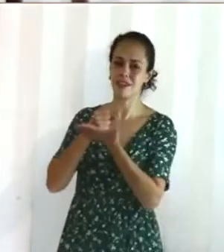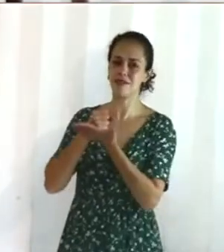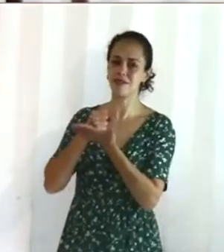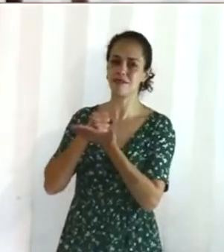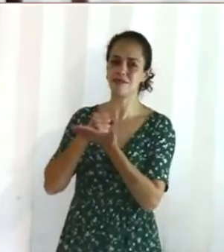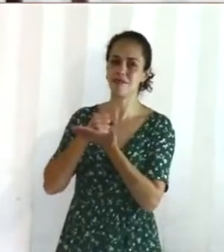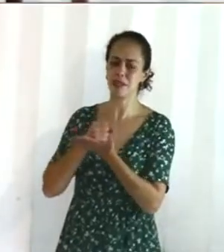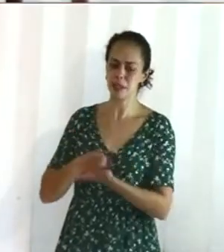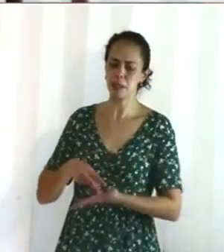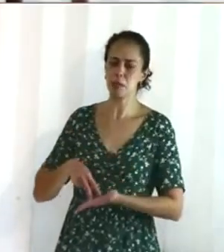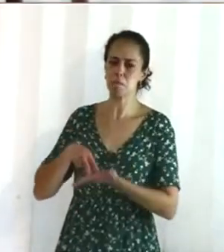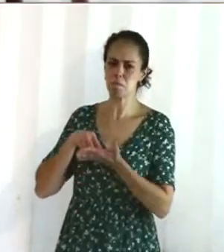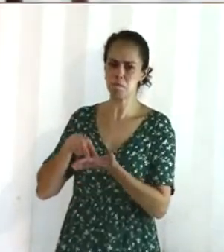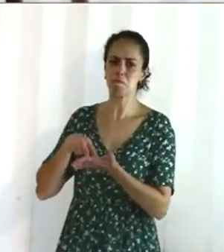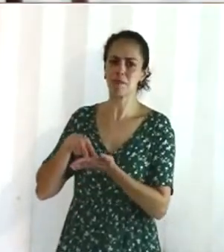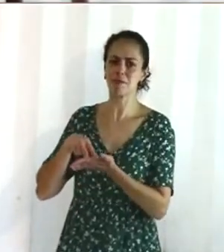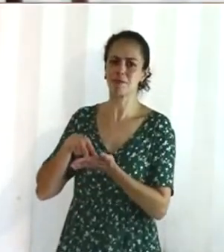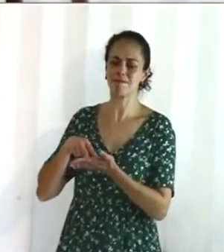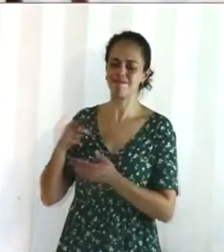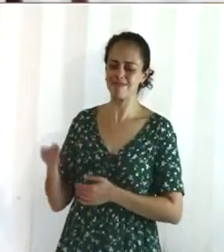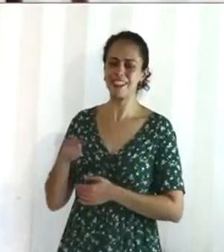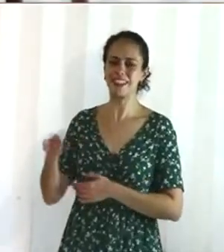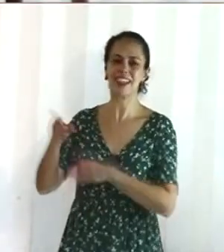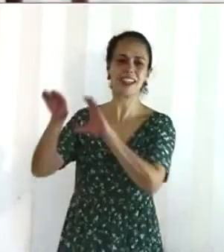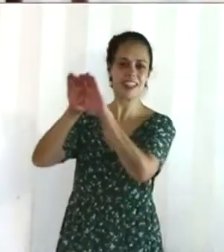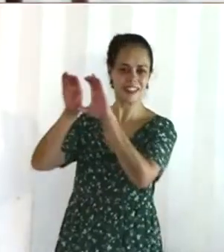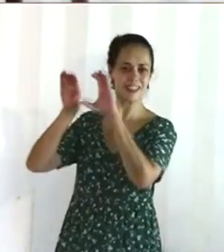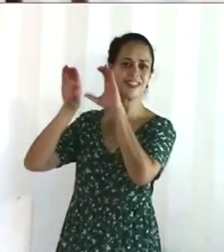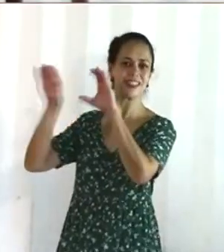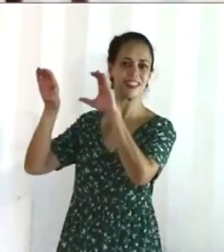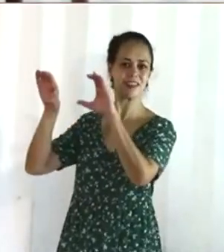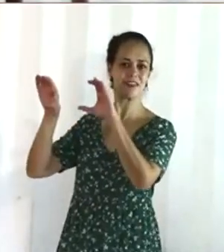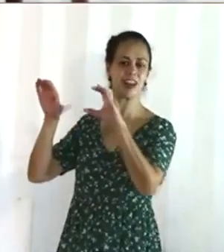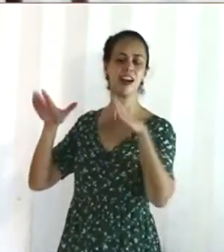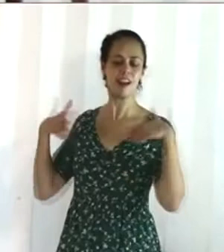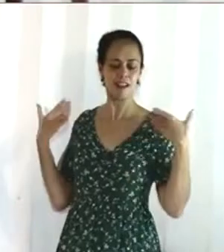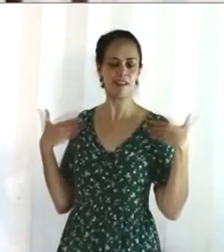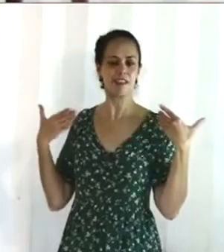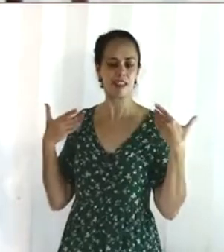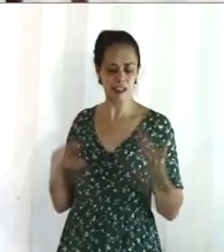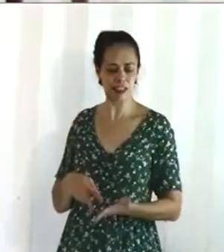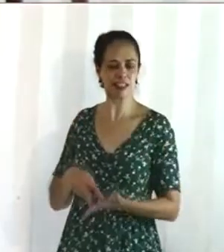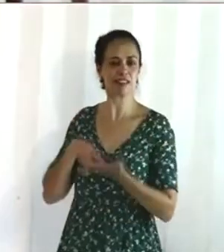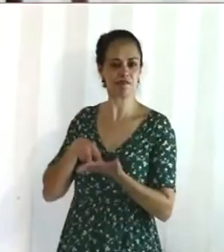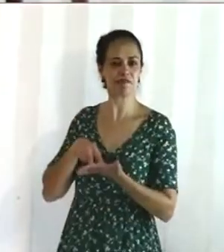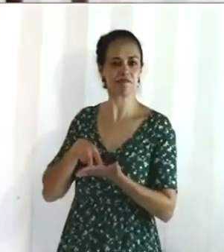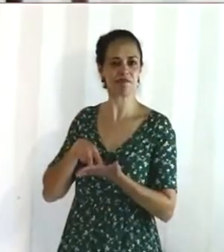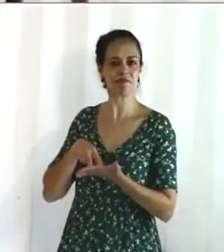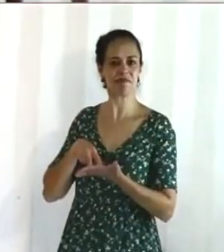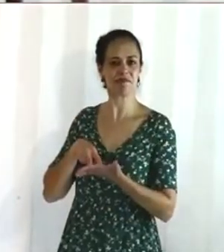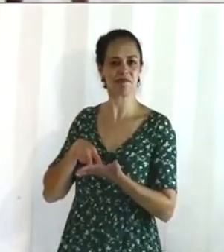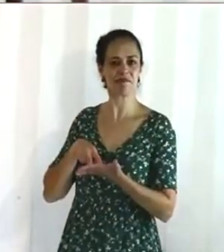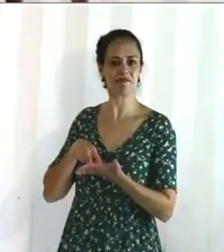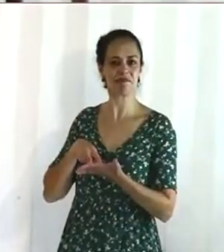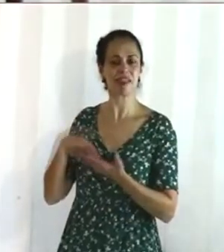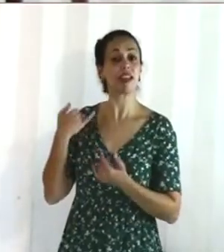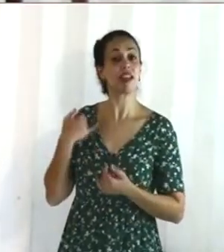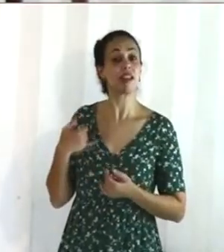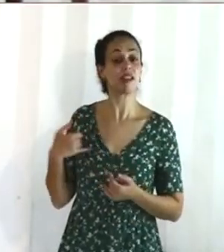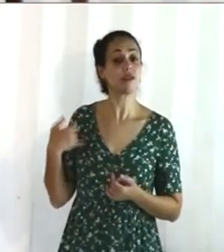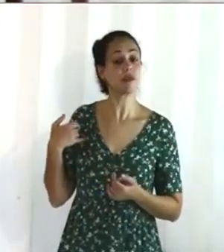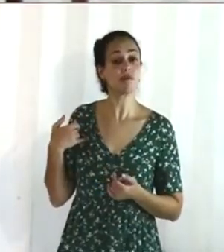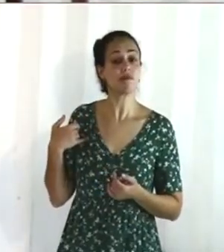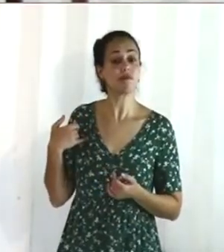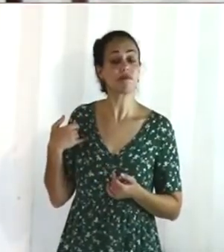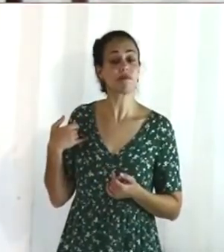eternidade. Por isso essa alegria, ela não vem e vai, ela permanece, ela é eterna. E João está falando que essa alegria